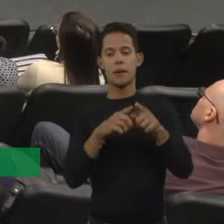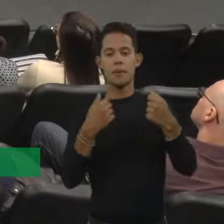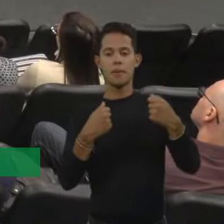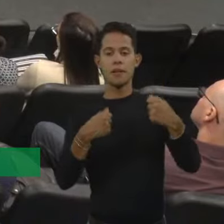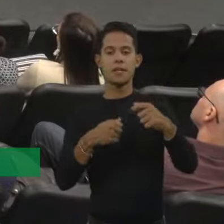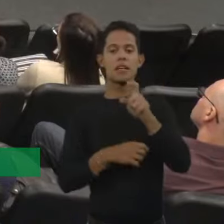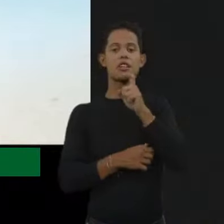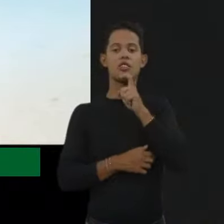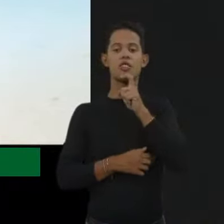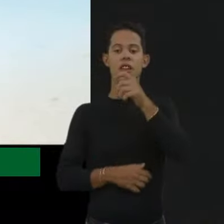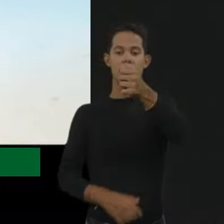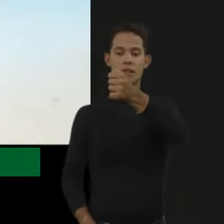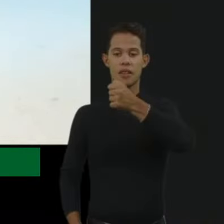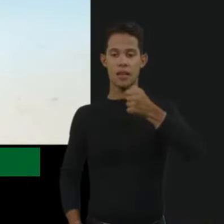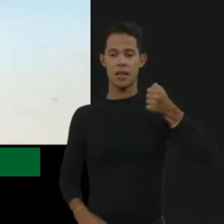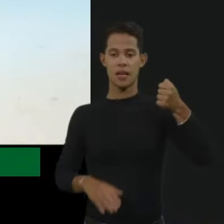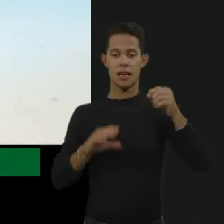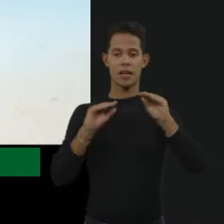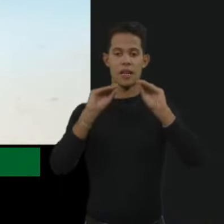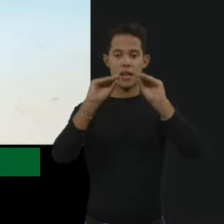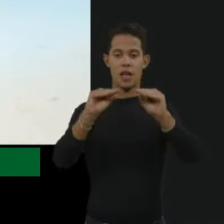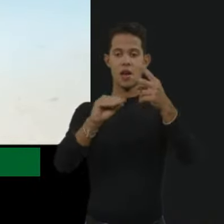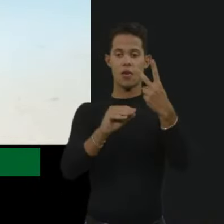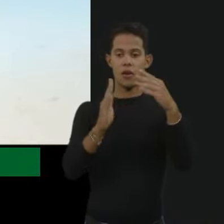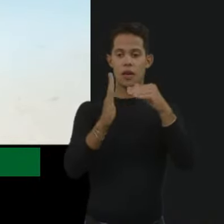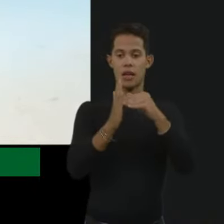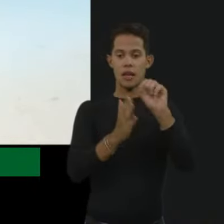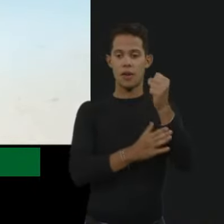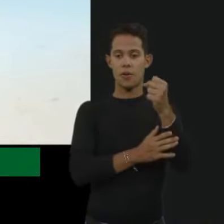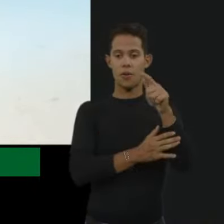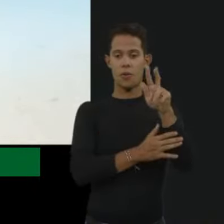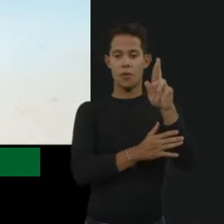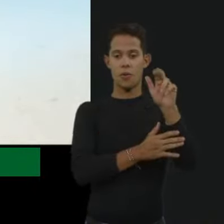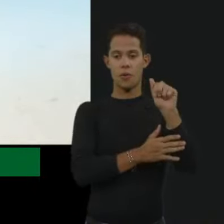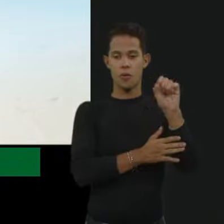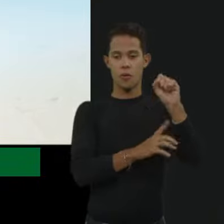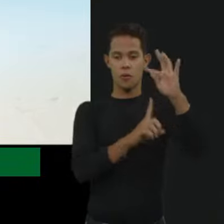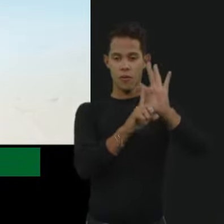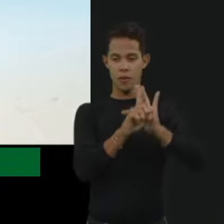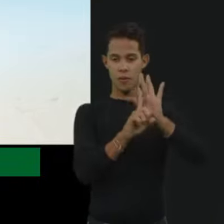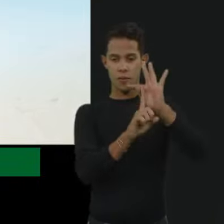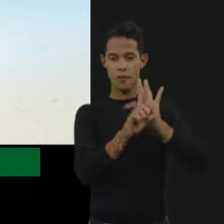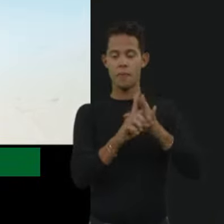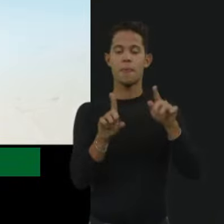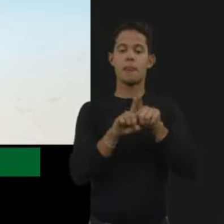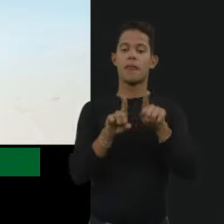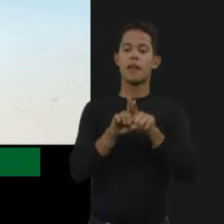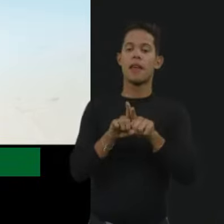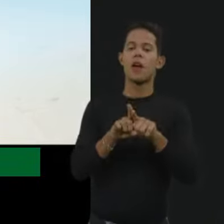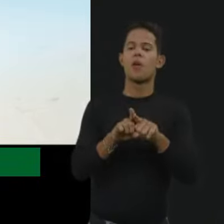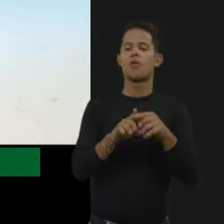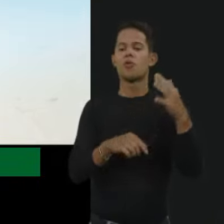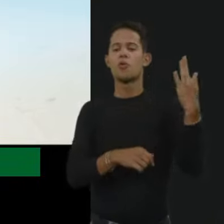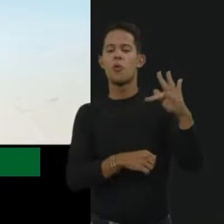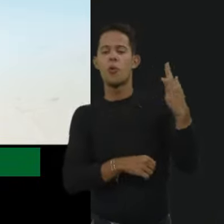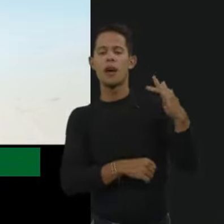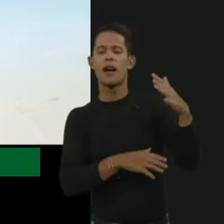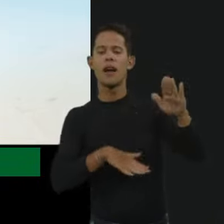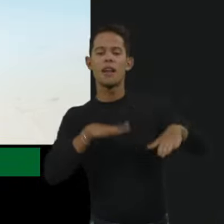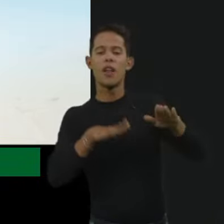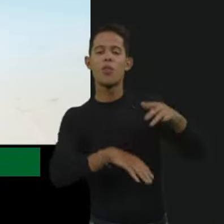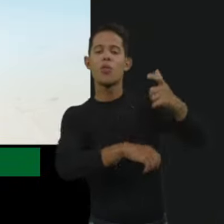geladeira, 2 a 8 graus, e geralmente os efeitos colaterais são nos locais da aplicação, um pouquinho de dor, e às vezes um pouquinho